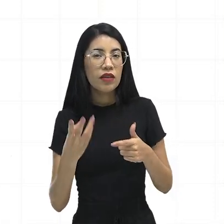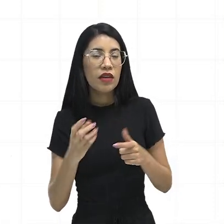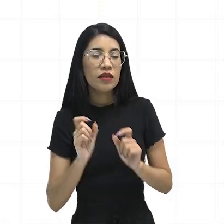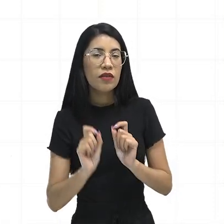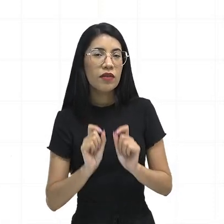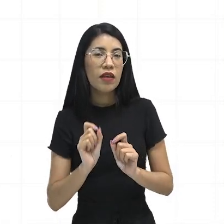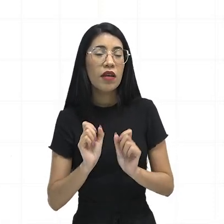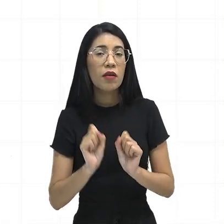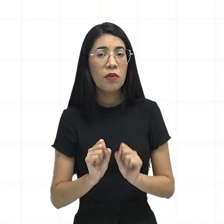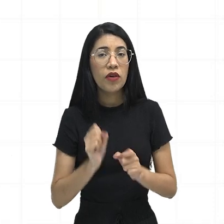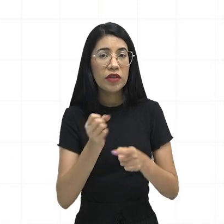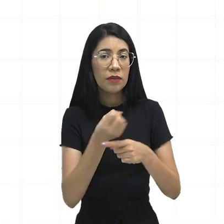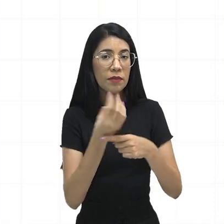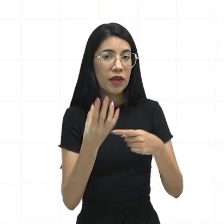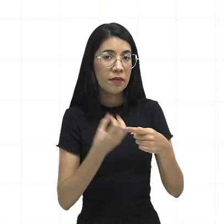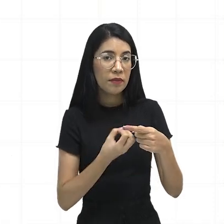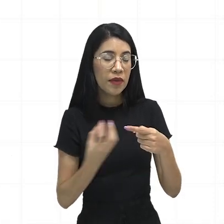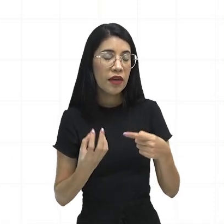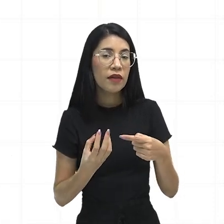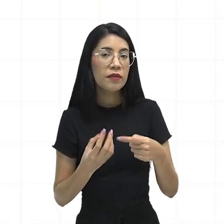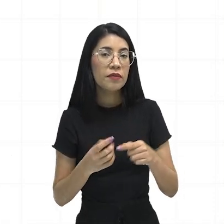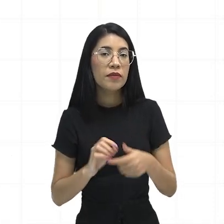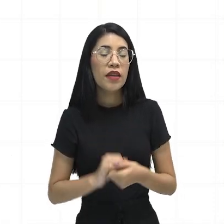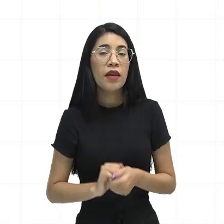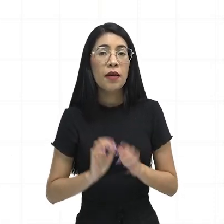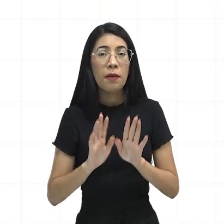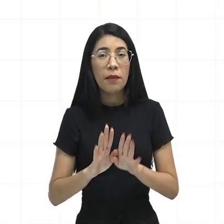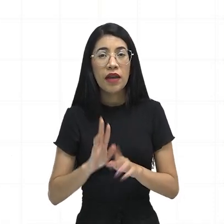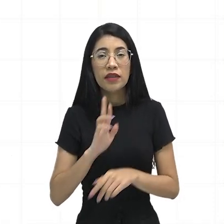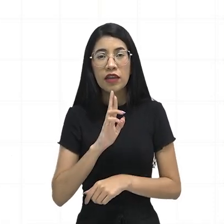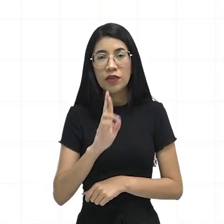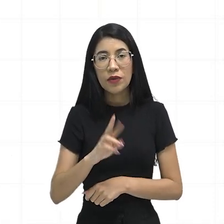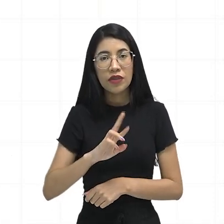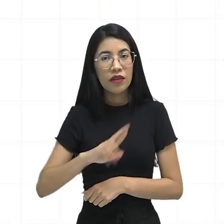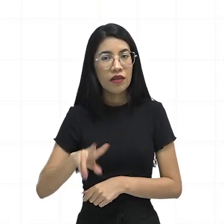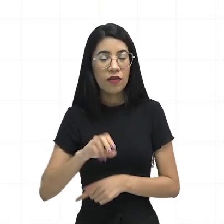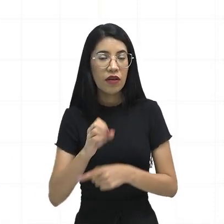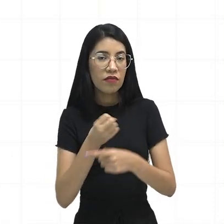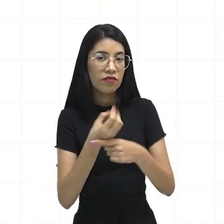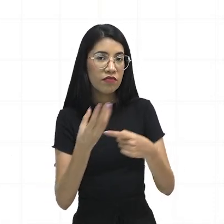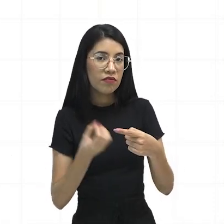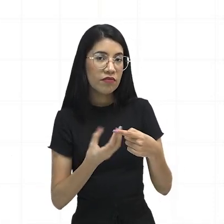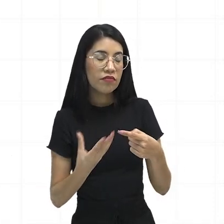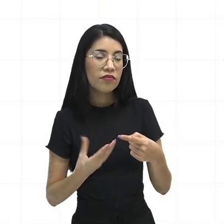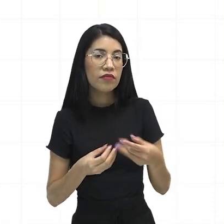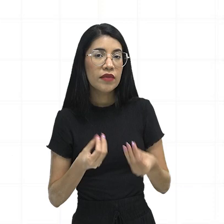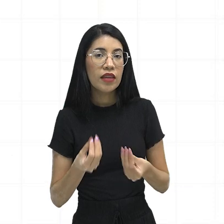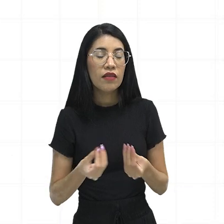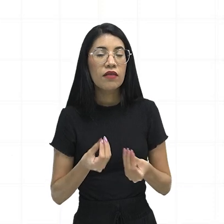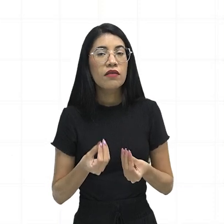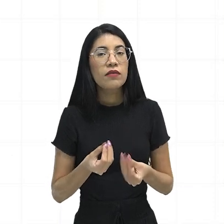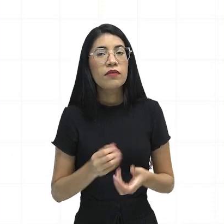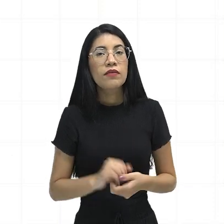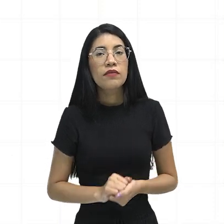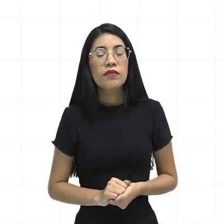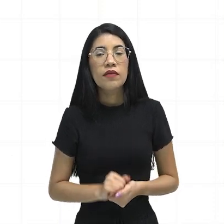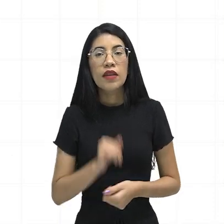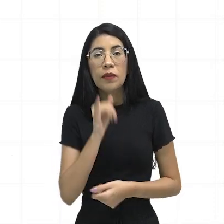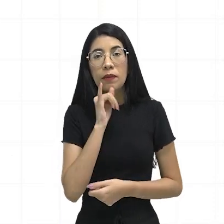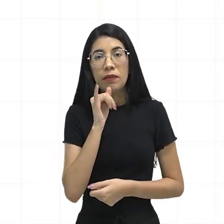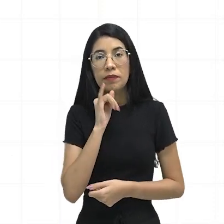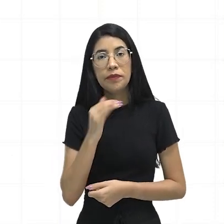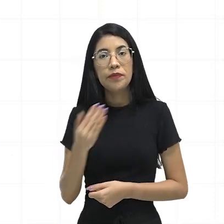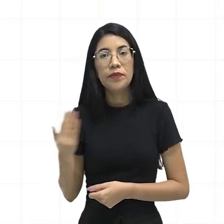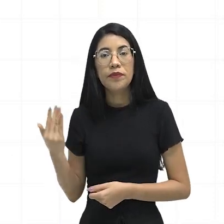que pode ser escrito em forma de fração, mas a resposta não está em fração. Gente, o 3, por